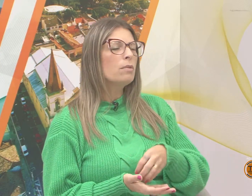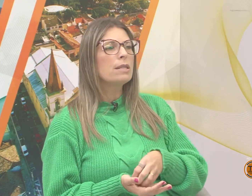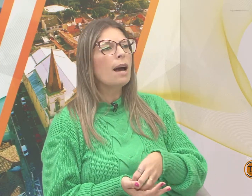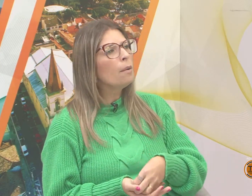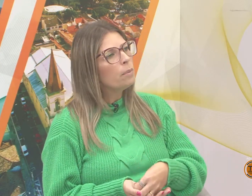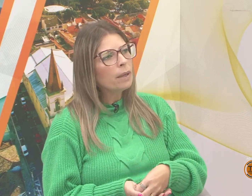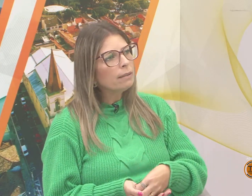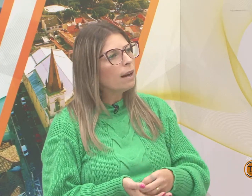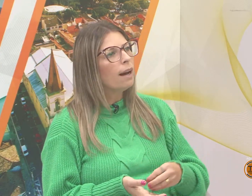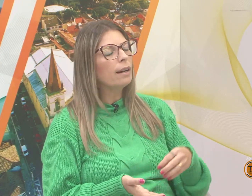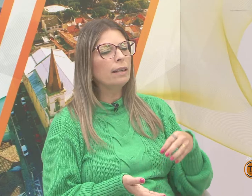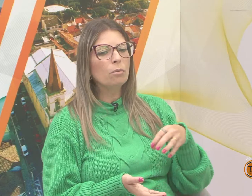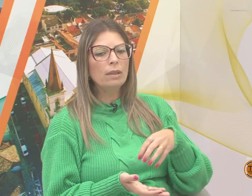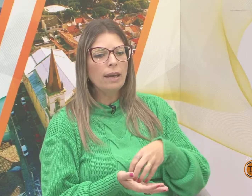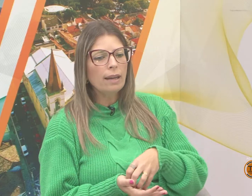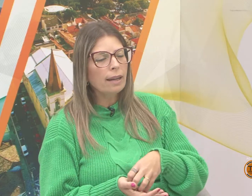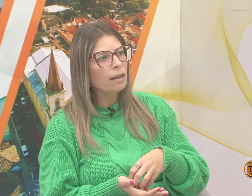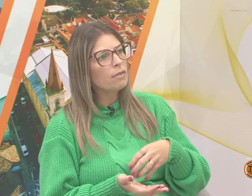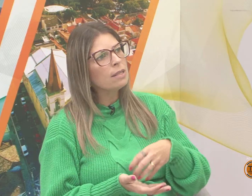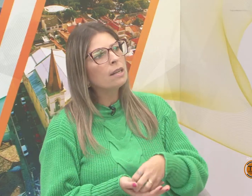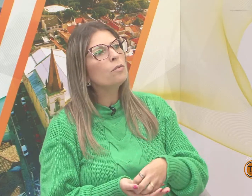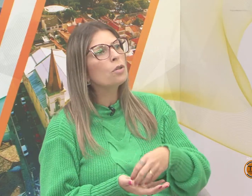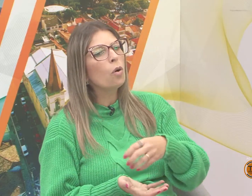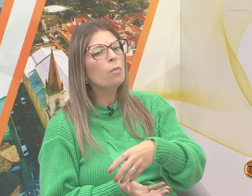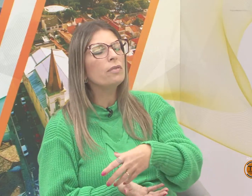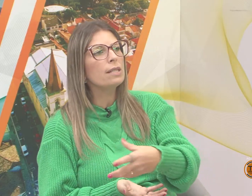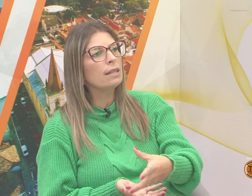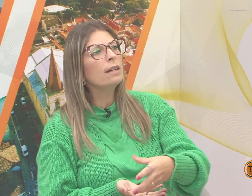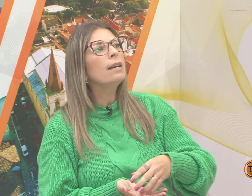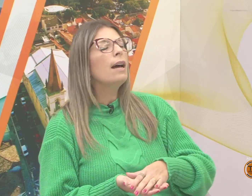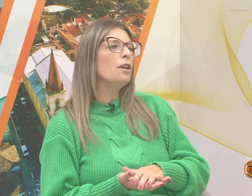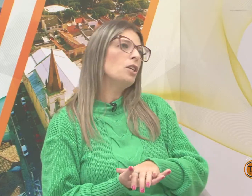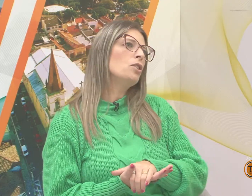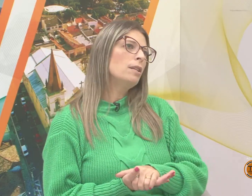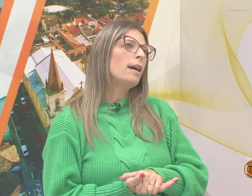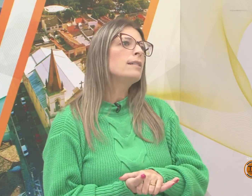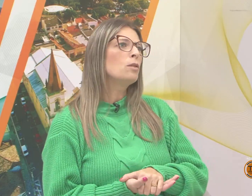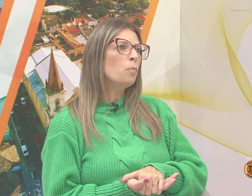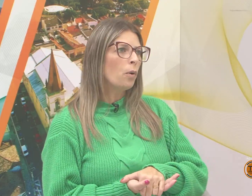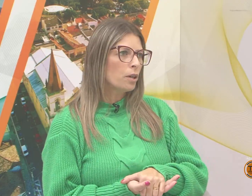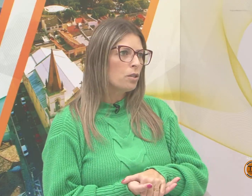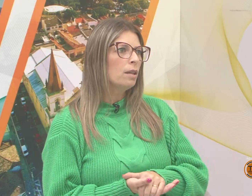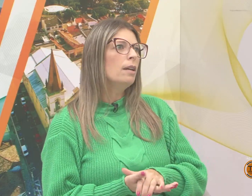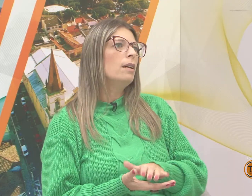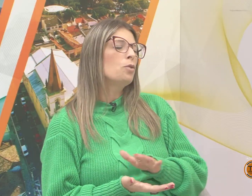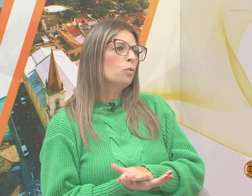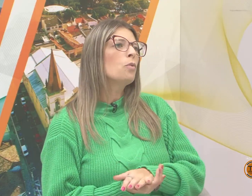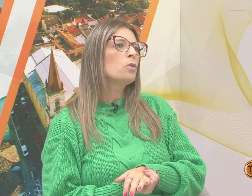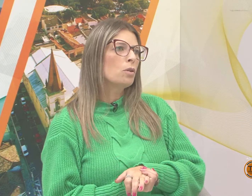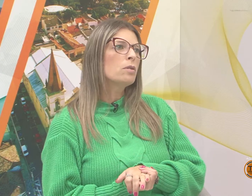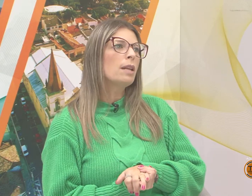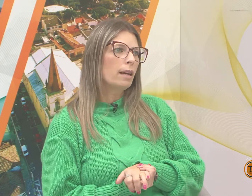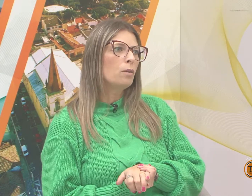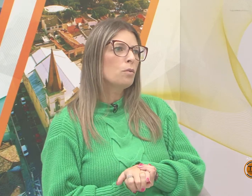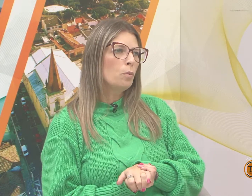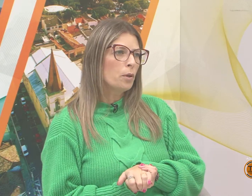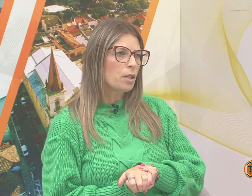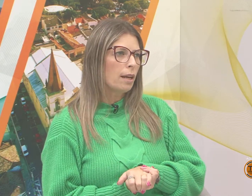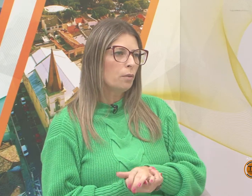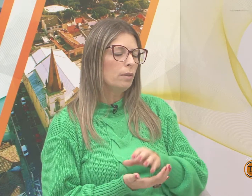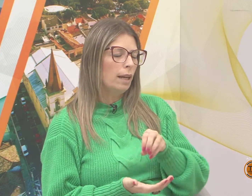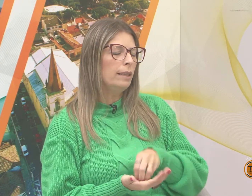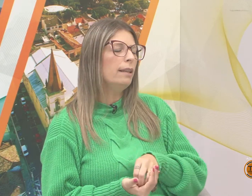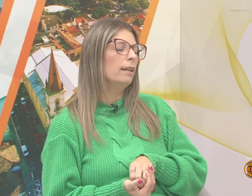escola que não sabe plantar, que não tem aquela visão de como fazer, a gente dá esse suporte junto com os nossos técnicos